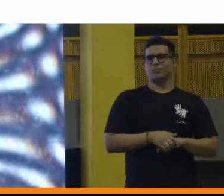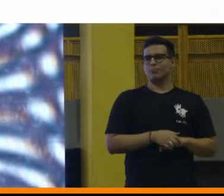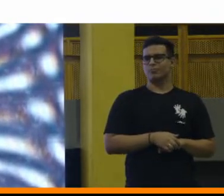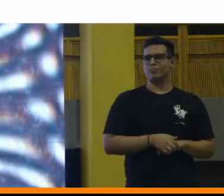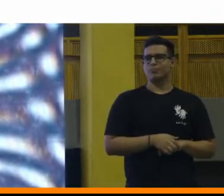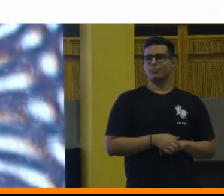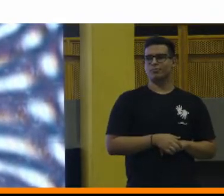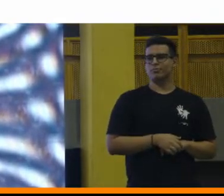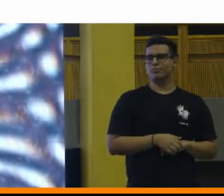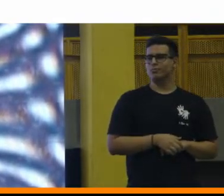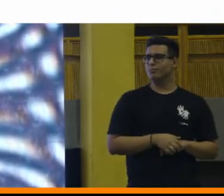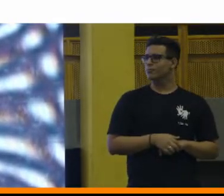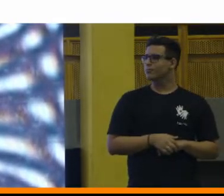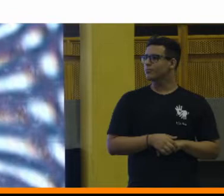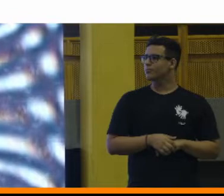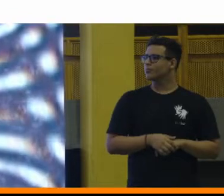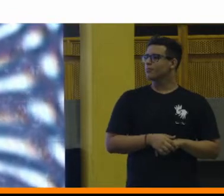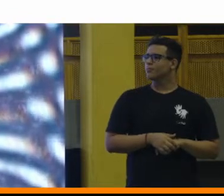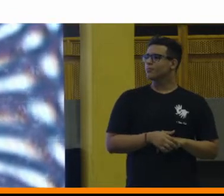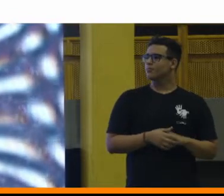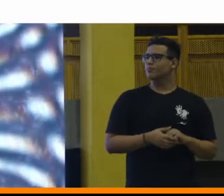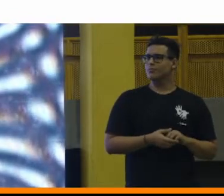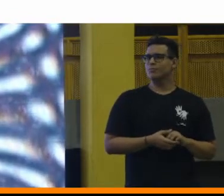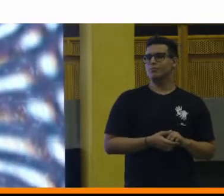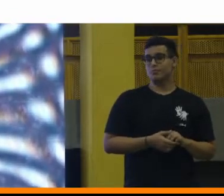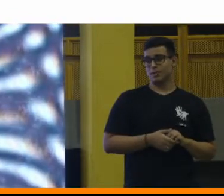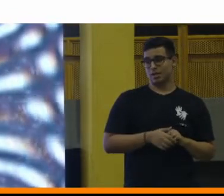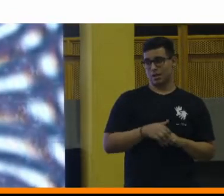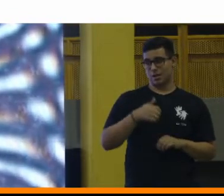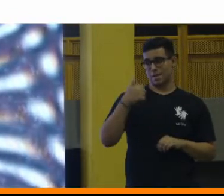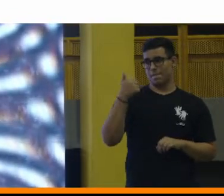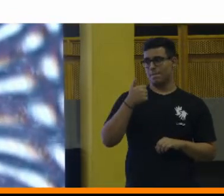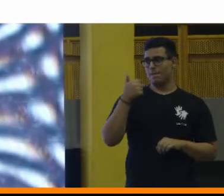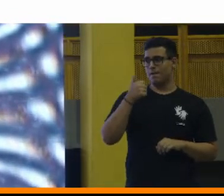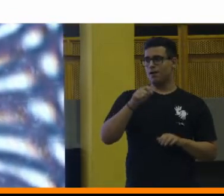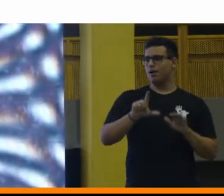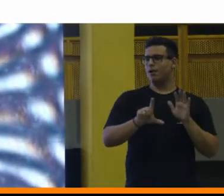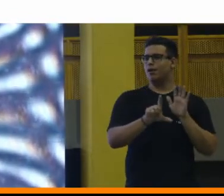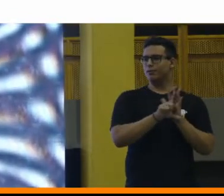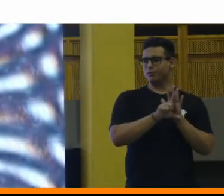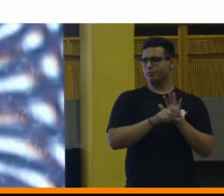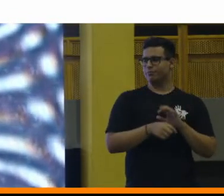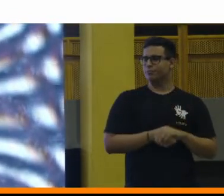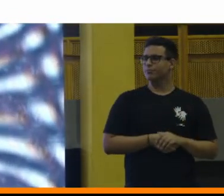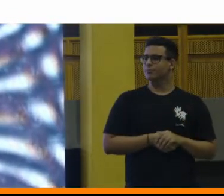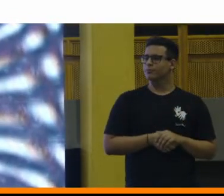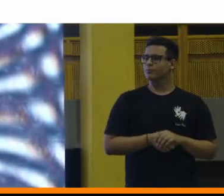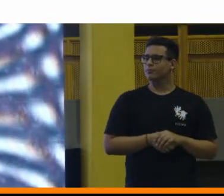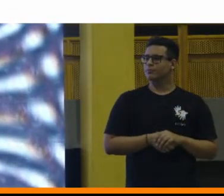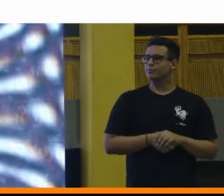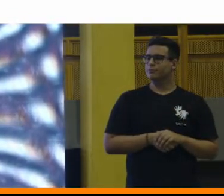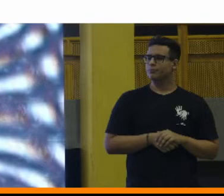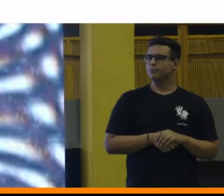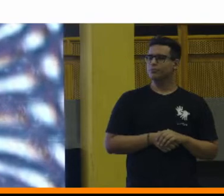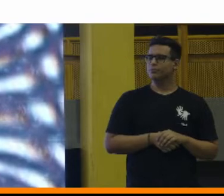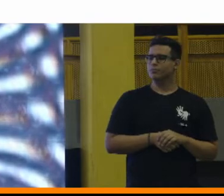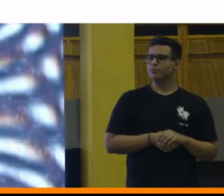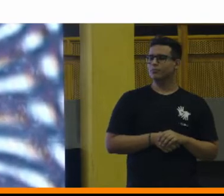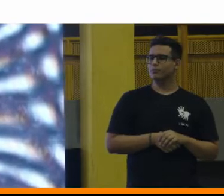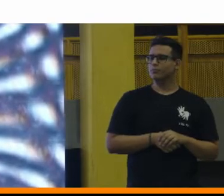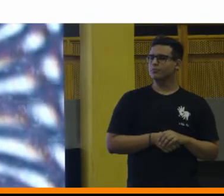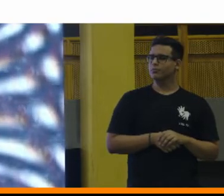E a primeira lei? Eita, essa primeira lei é muito legal. A segunda lei diz que a